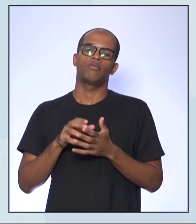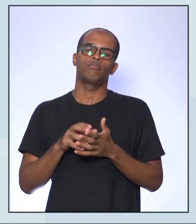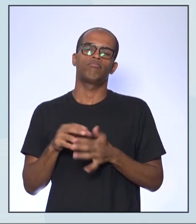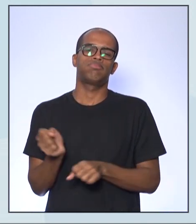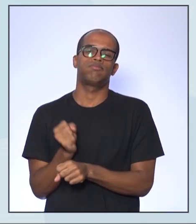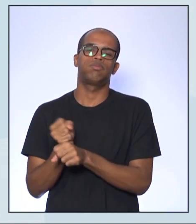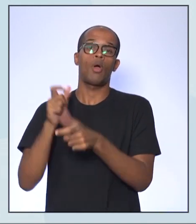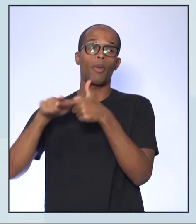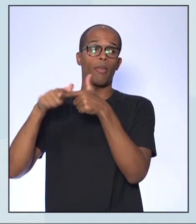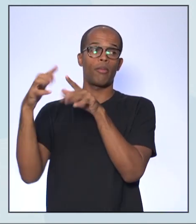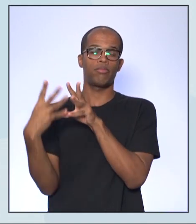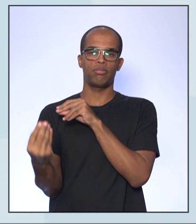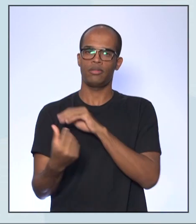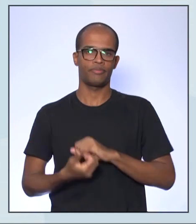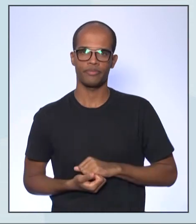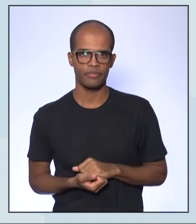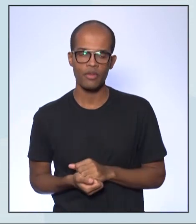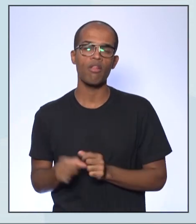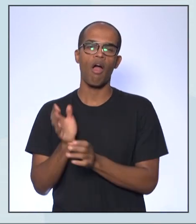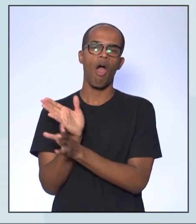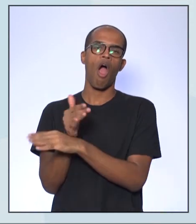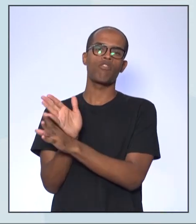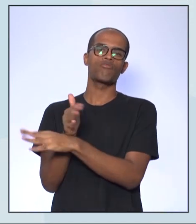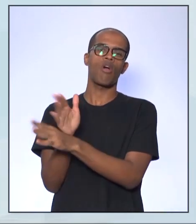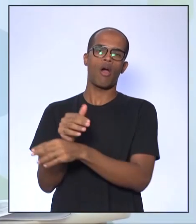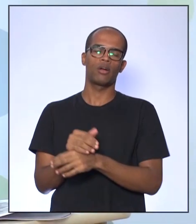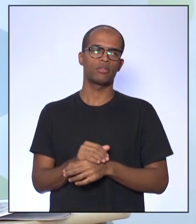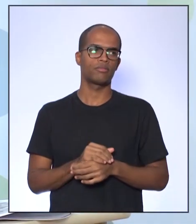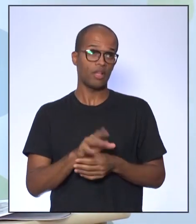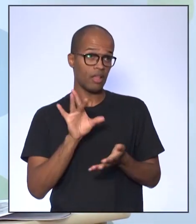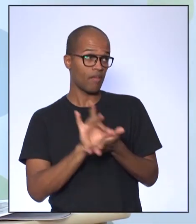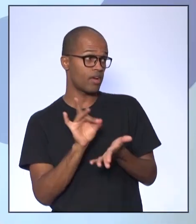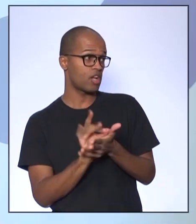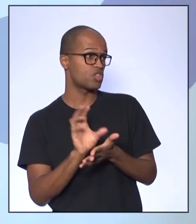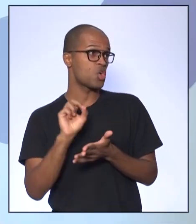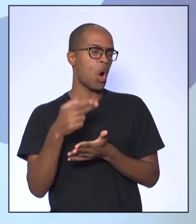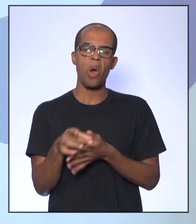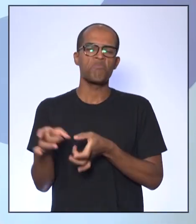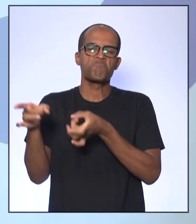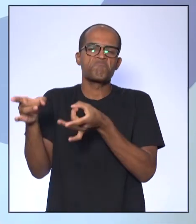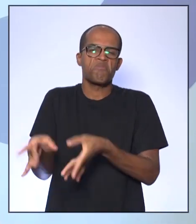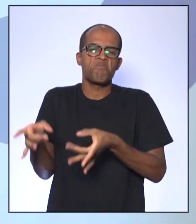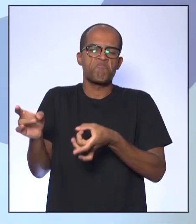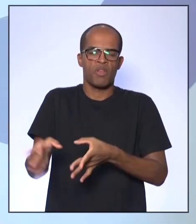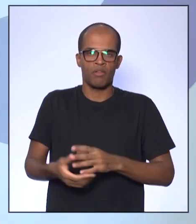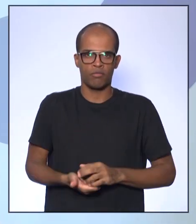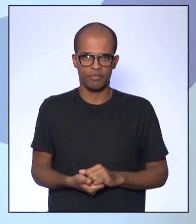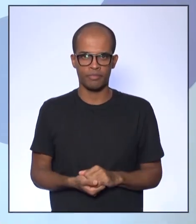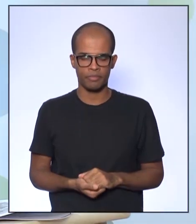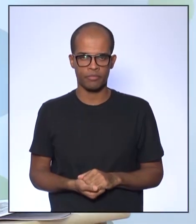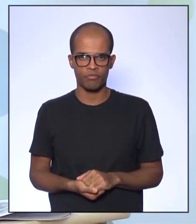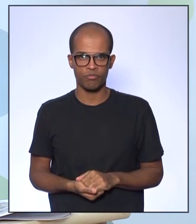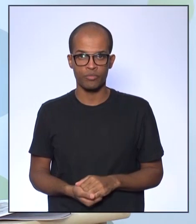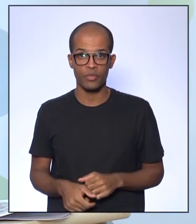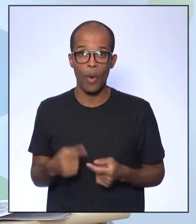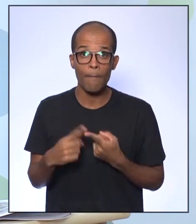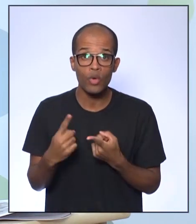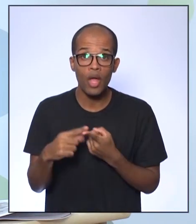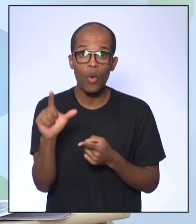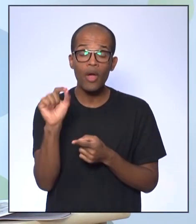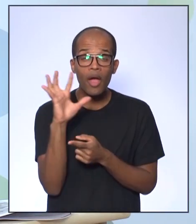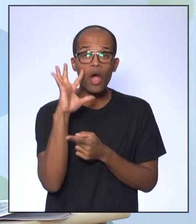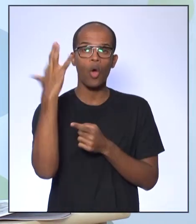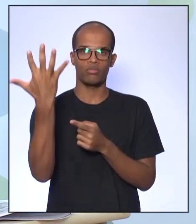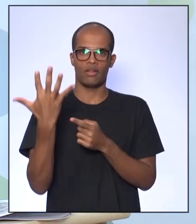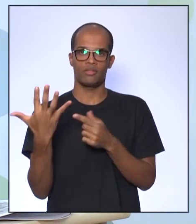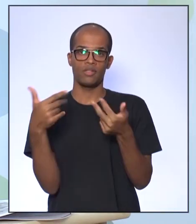do problema. Eles estão adiando. E é verdade. Ou deixando em segundo plano, né? Perfeito. Porque o que acontece?